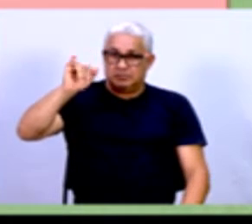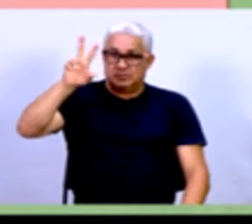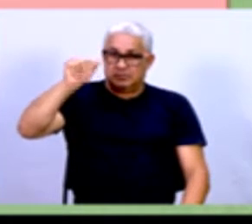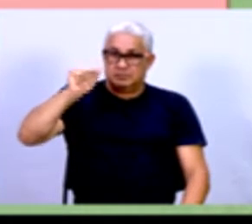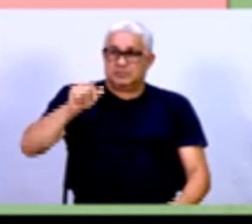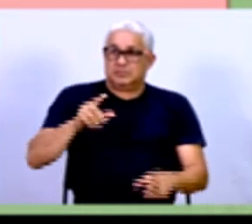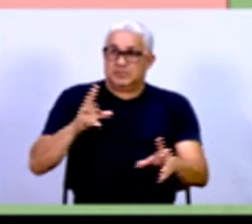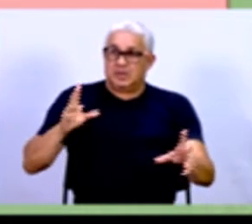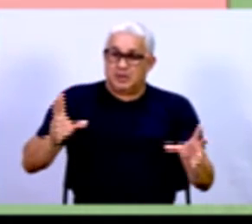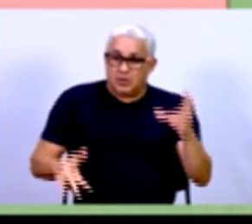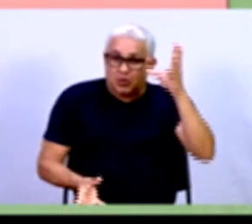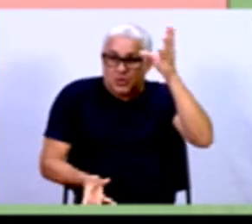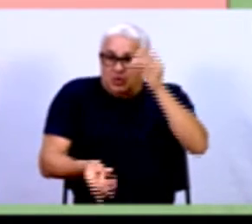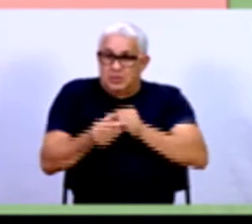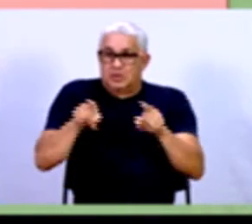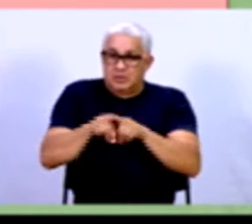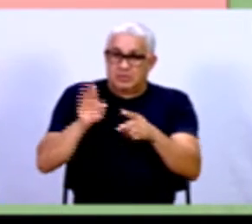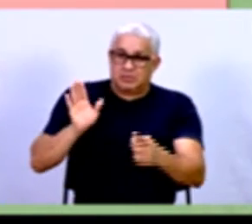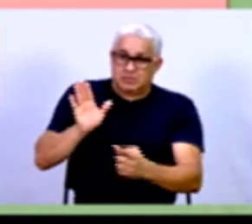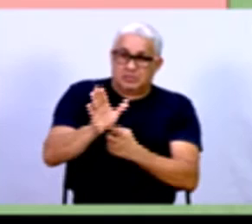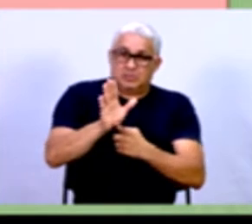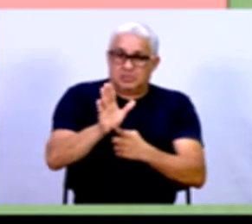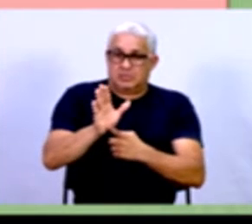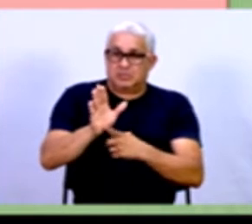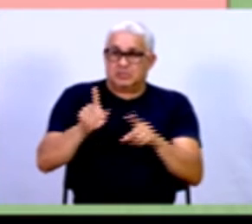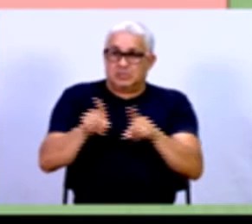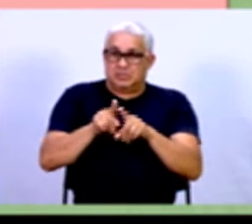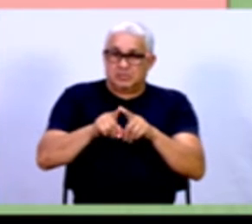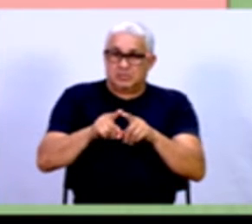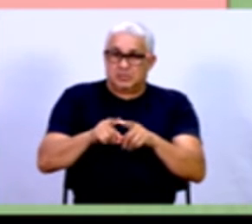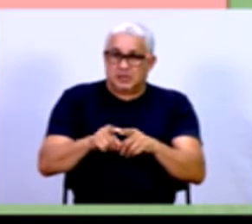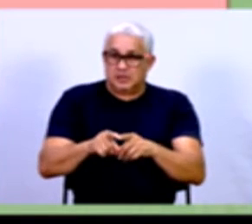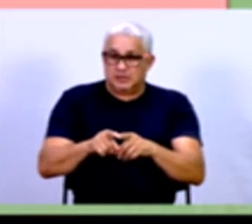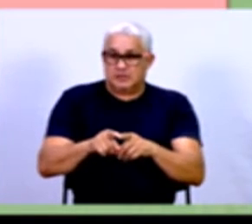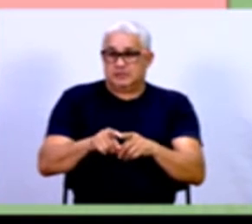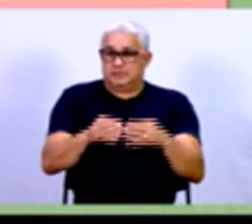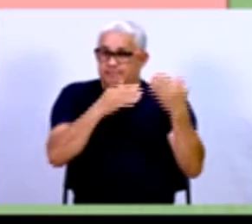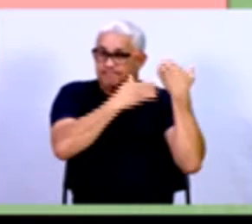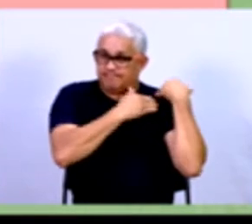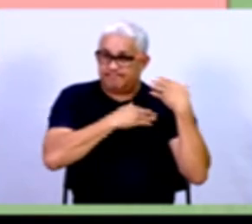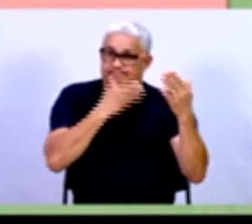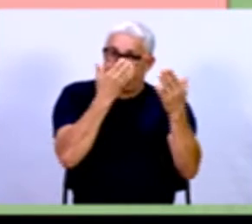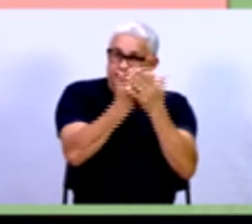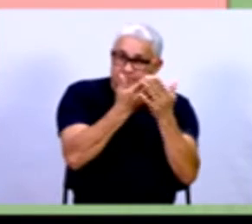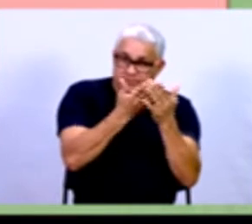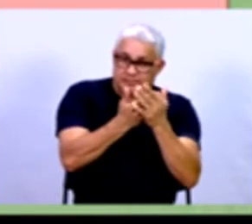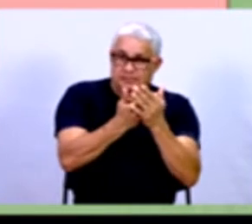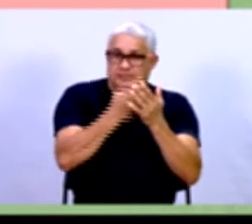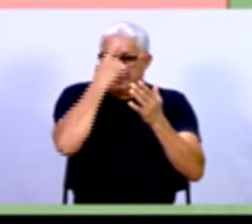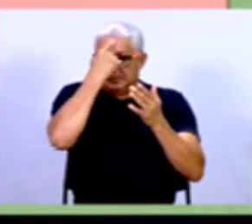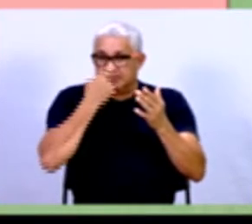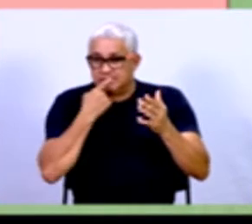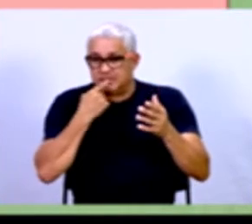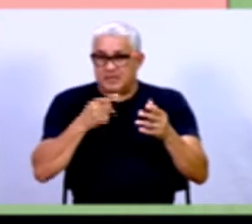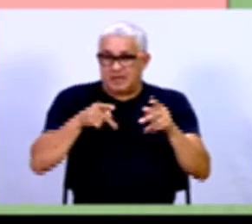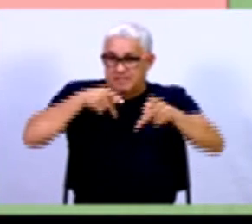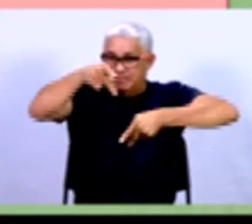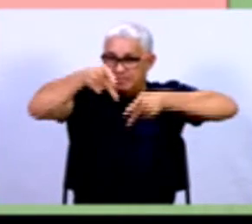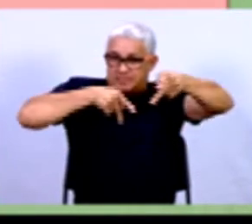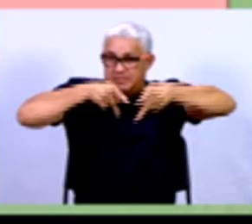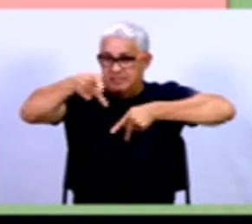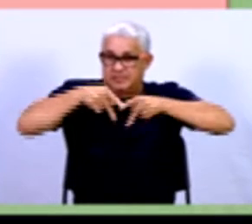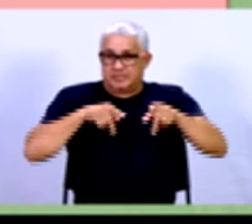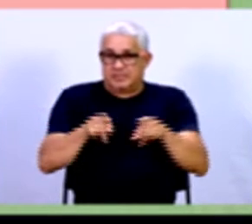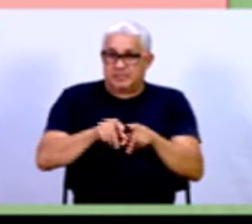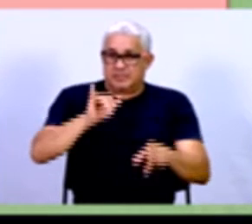resumo e da apresentação dos resultados e é responsável pelo estudo das características de uma população. E